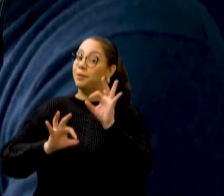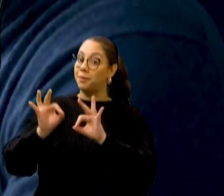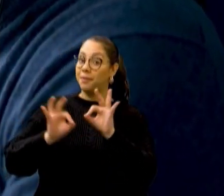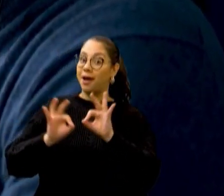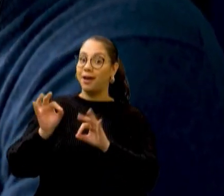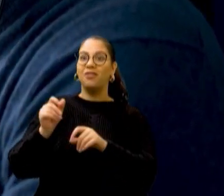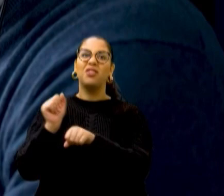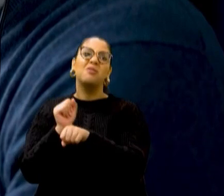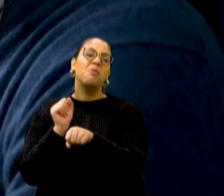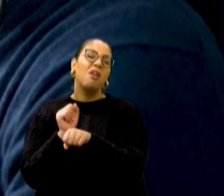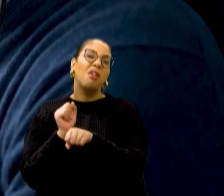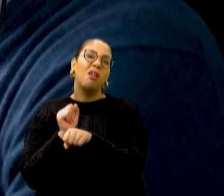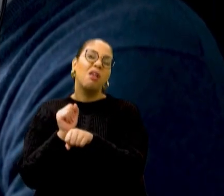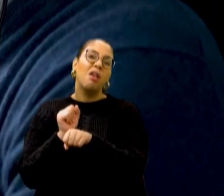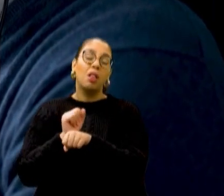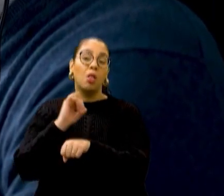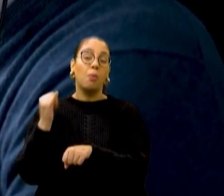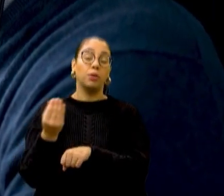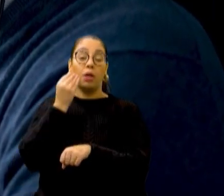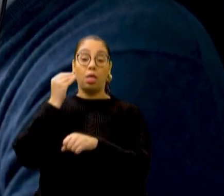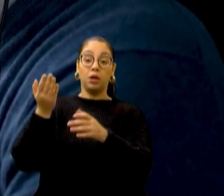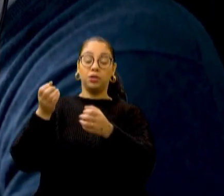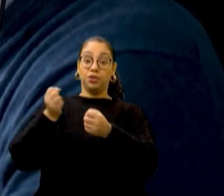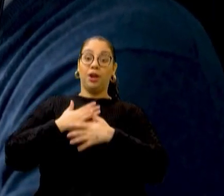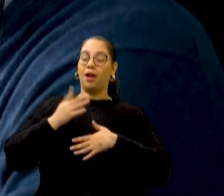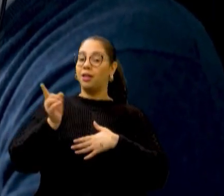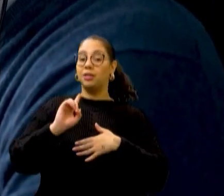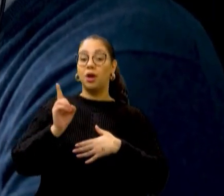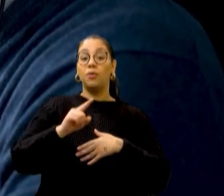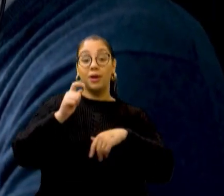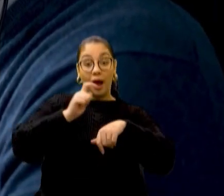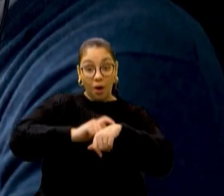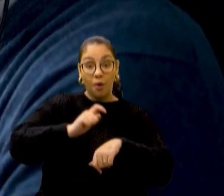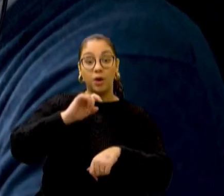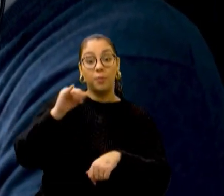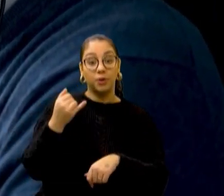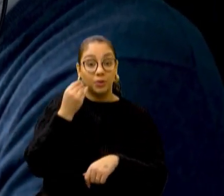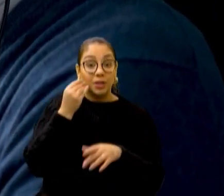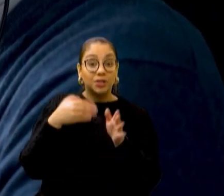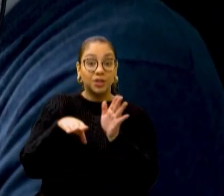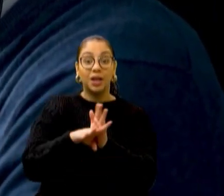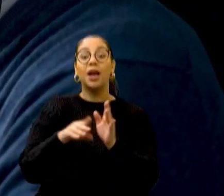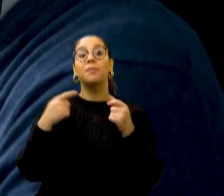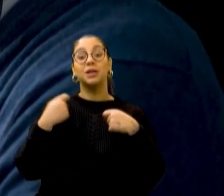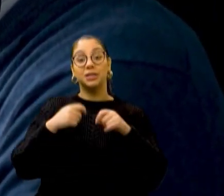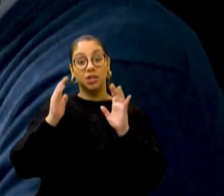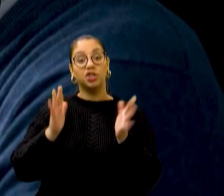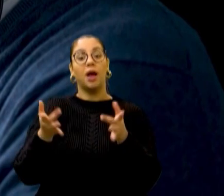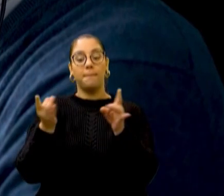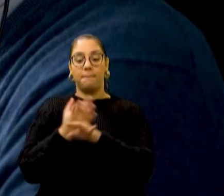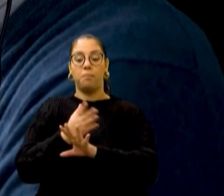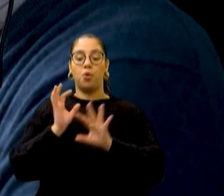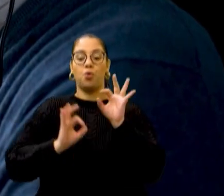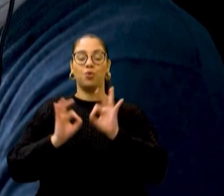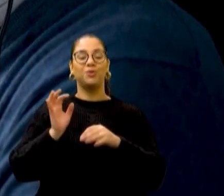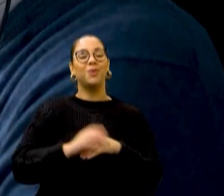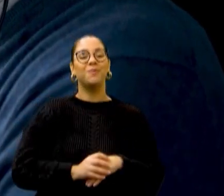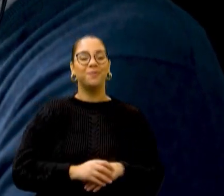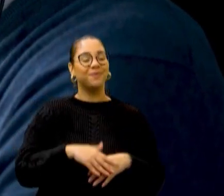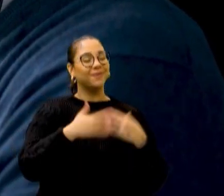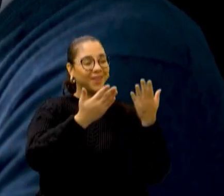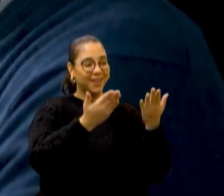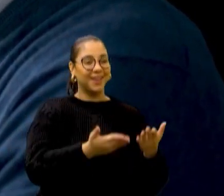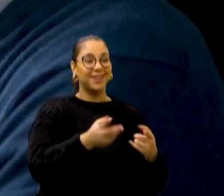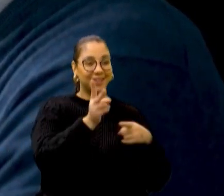e se prepare e não espere a oportunidade chegar não quando a oportunidade chegar você tem que estar pronto Essa é a supervisora